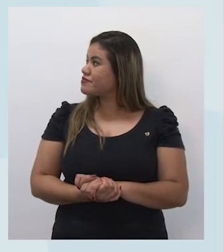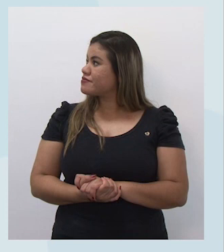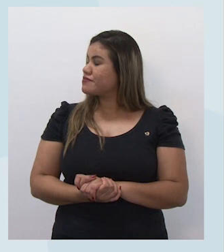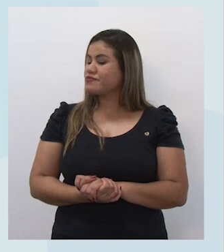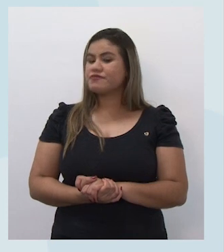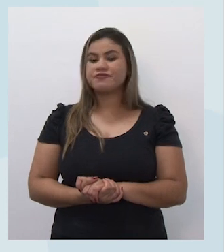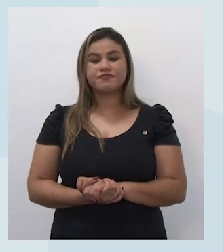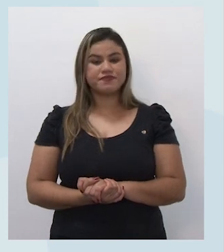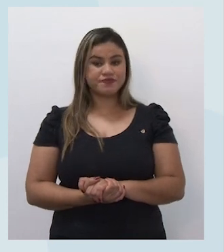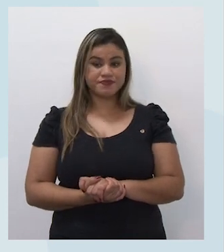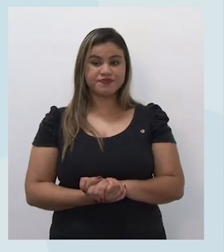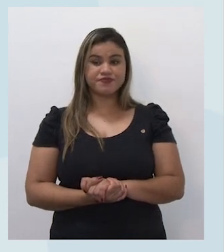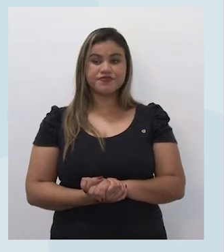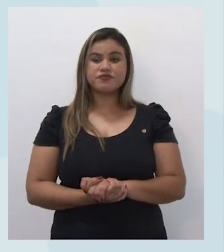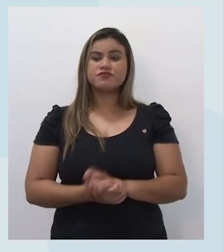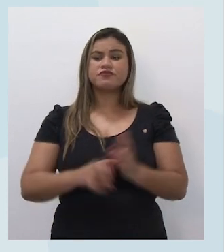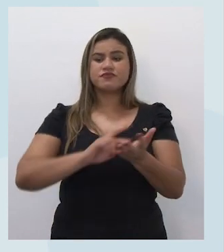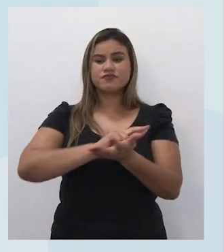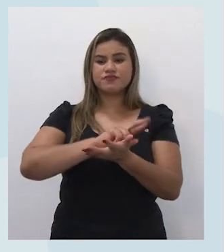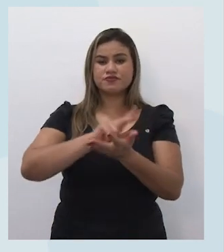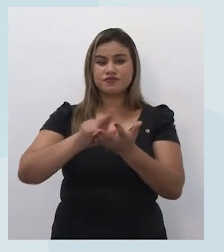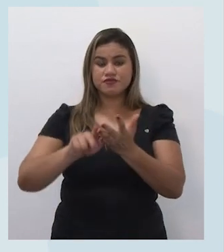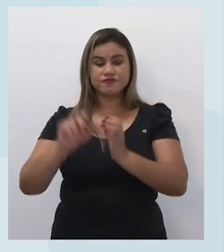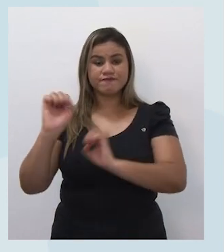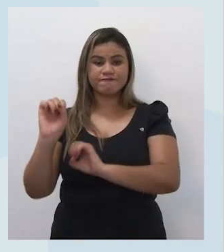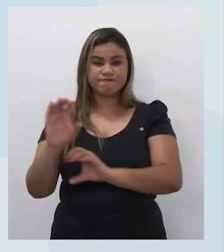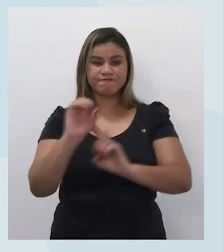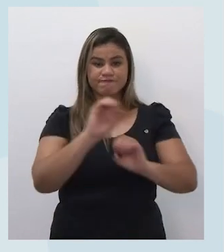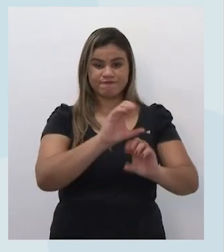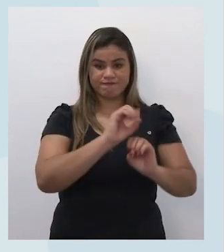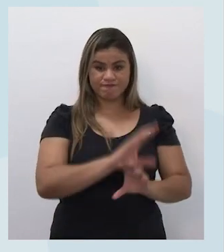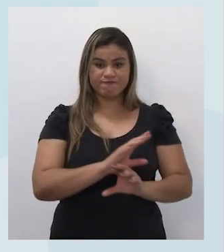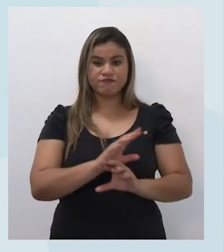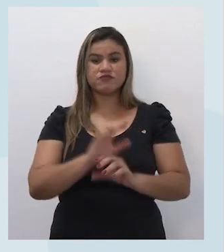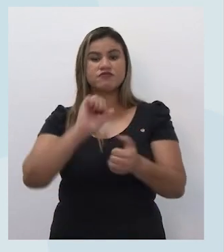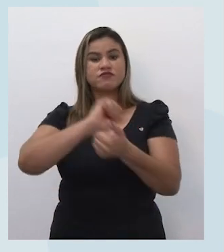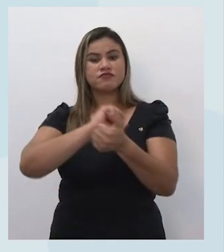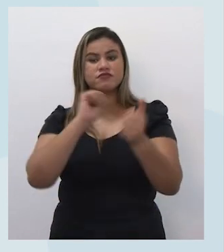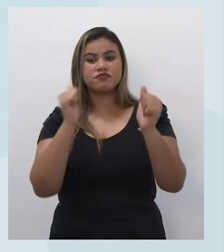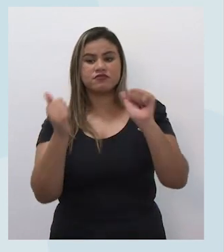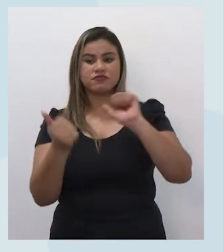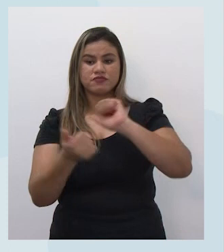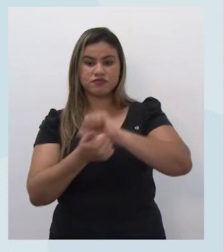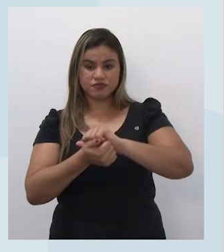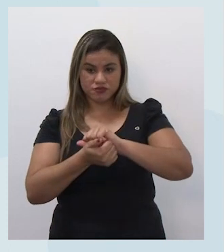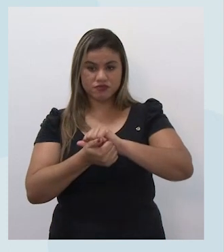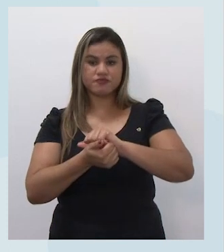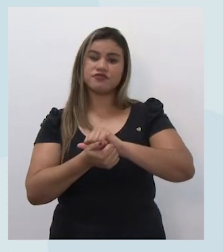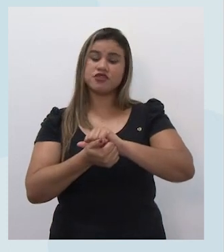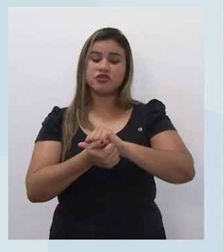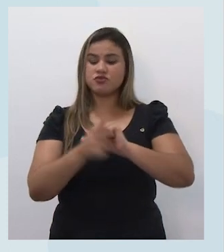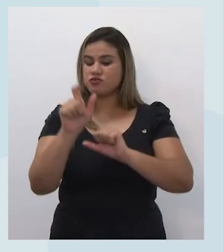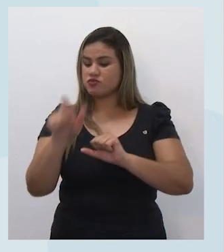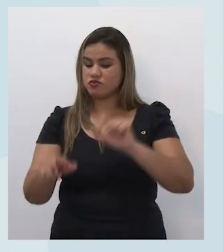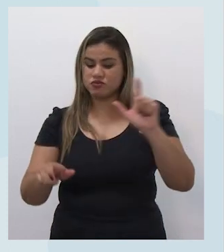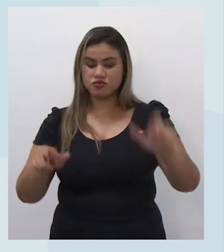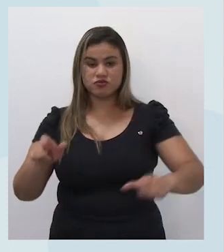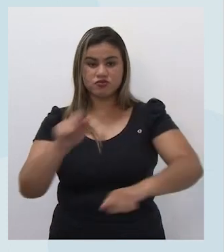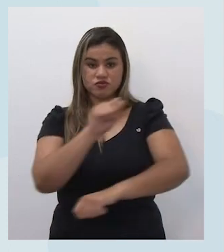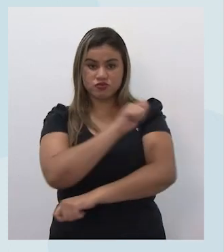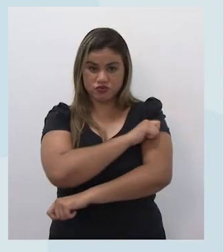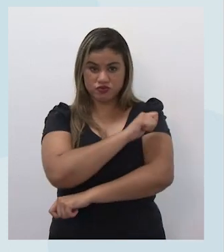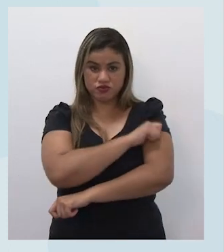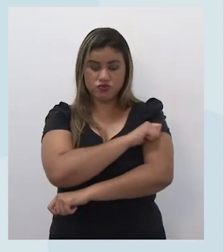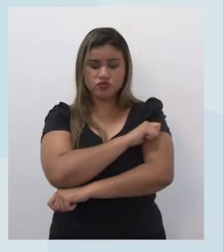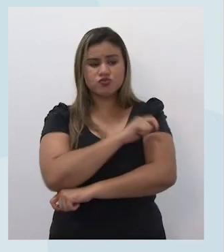Empregar diferentes recursos e procedimentos didáticos, ajustando-os às possibilidades e dificuldades de aprendizagem dos